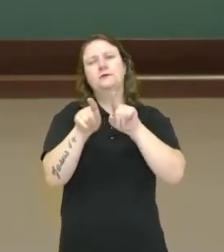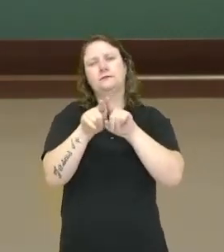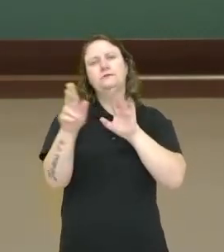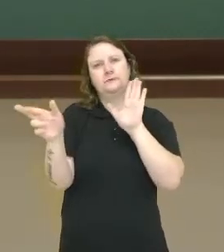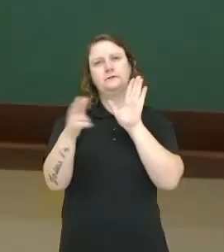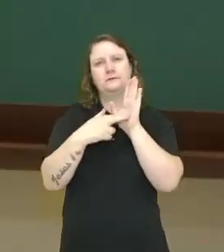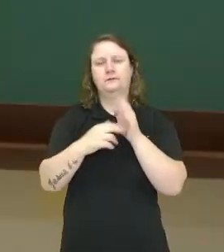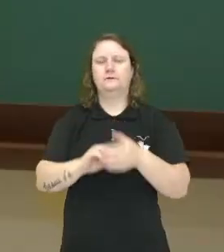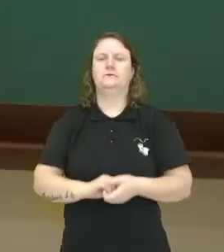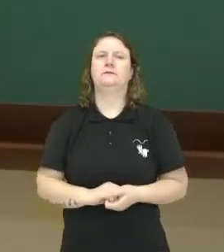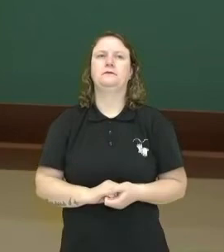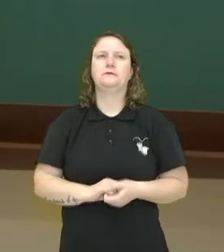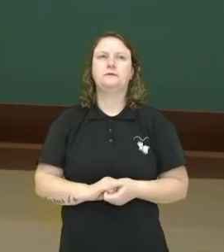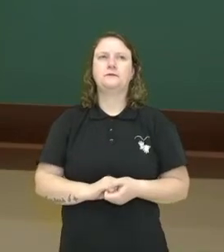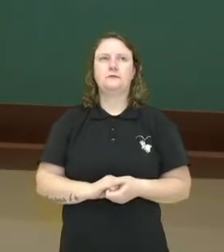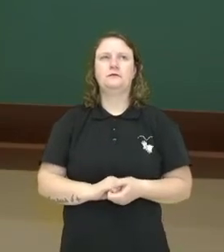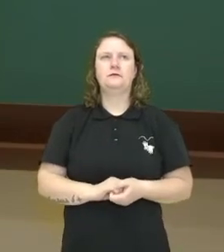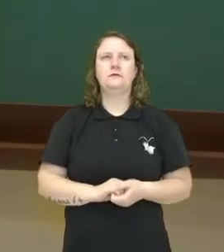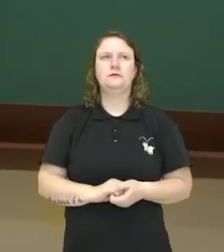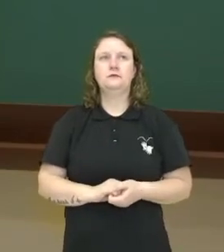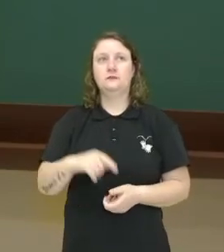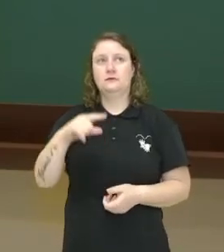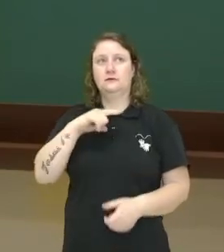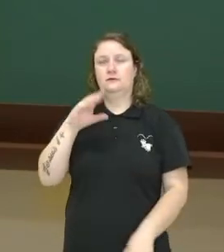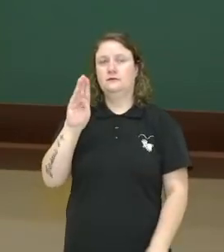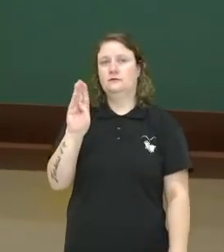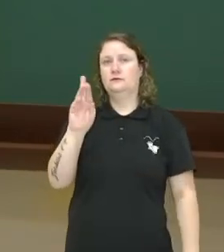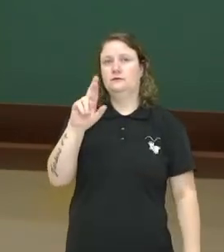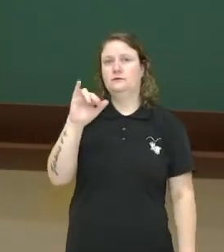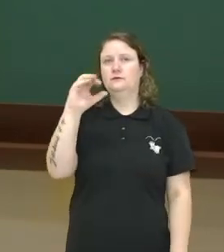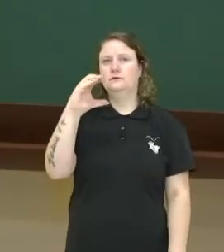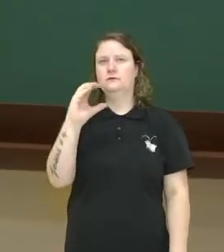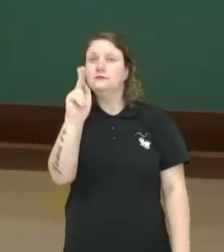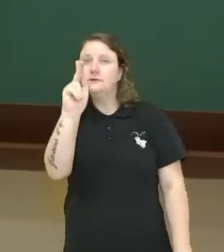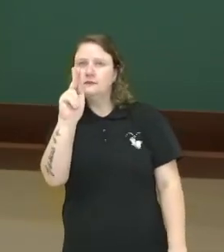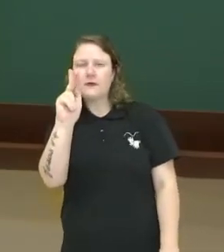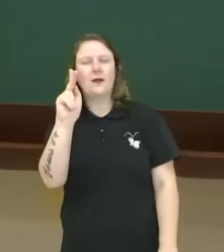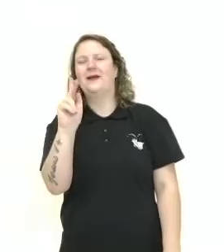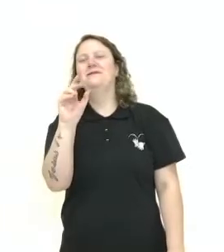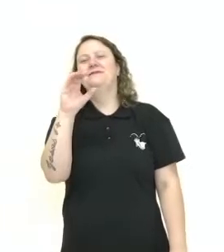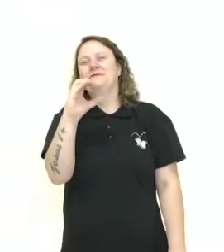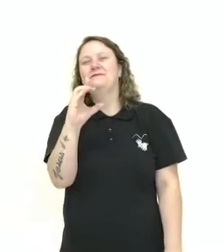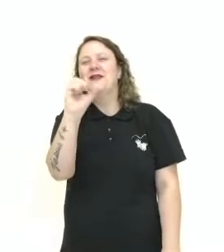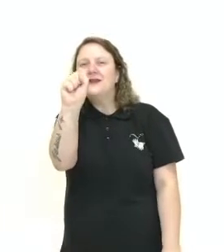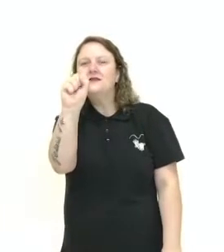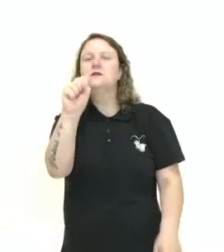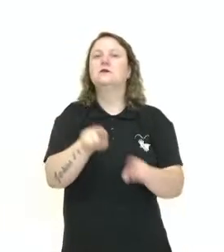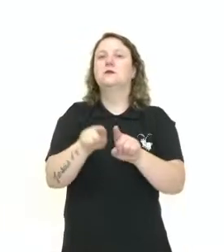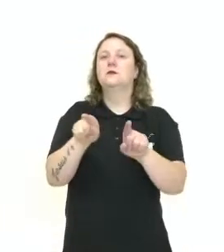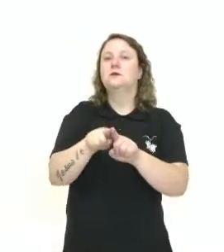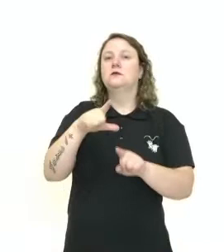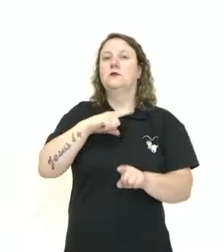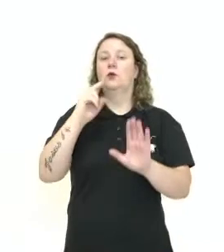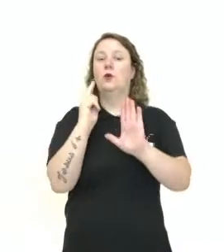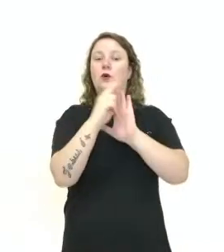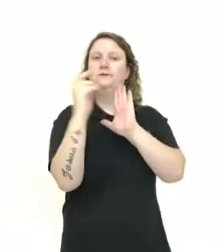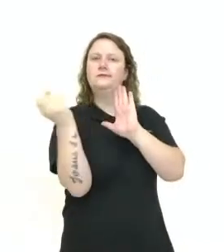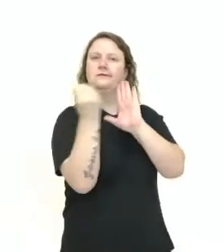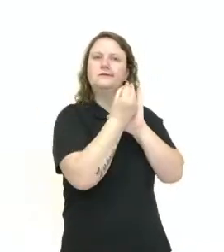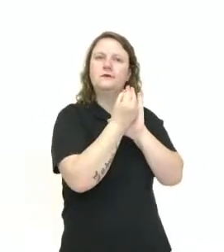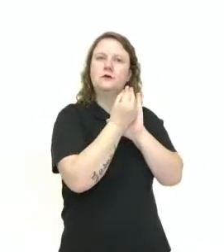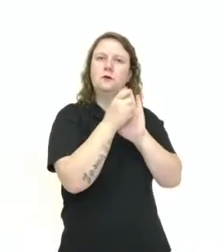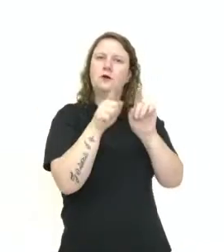ali juntos, né, para ver como ficou. A sigla BRICS, então, que nós falamos durante a aula, né, dá nome a um grupo formado por